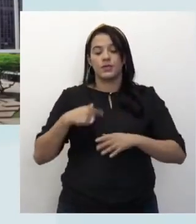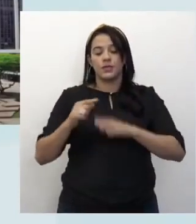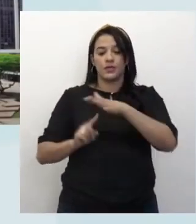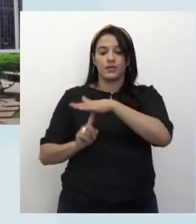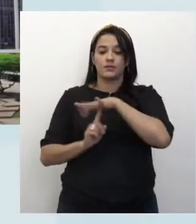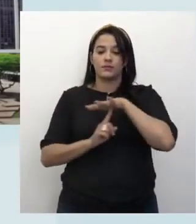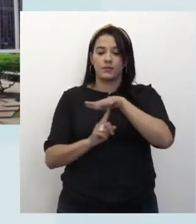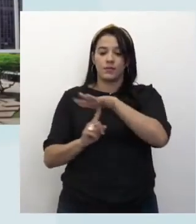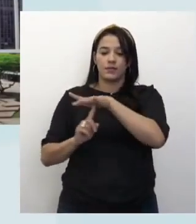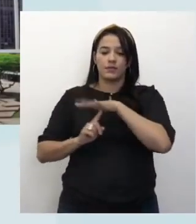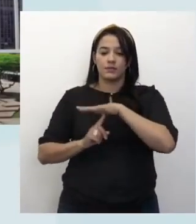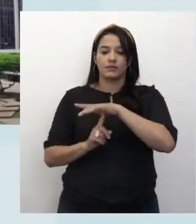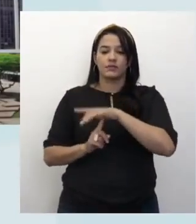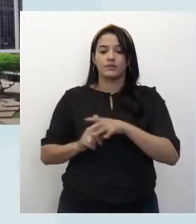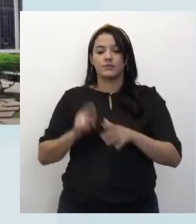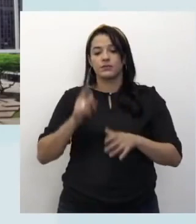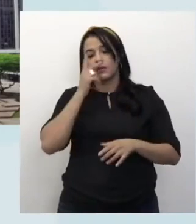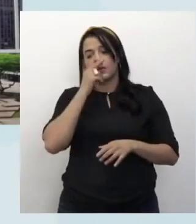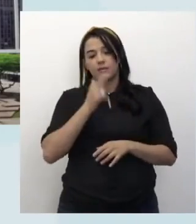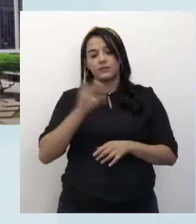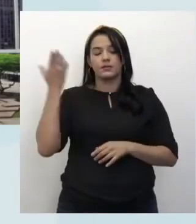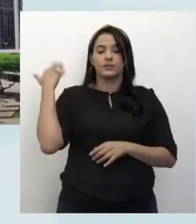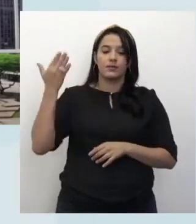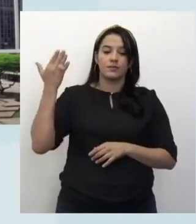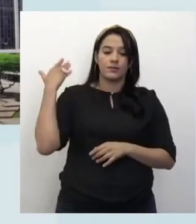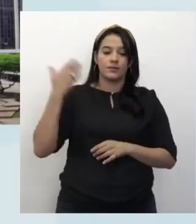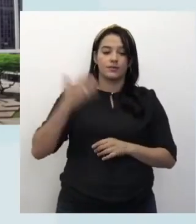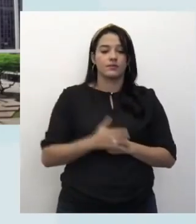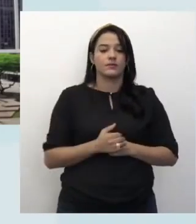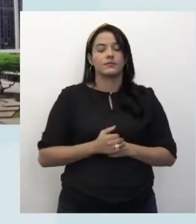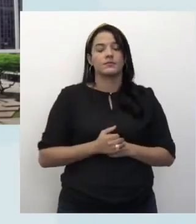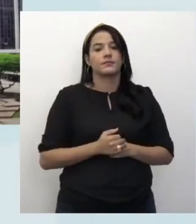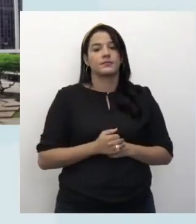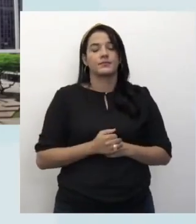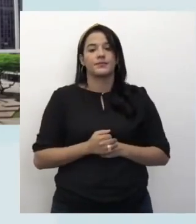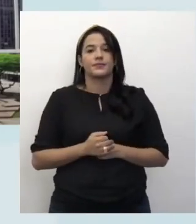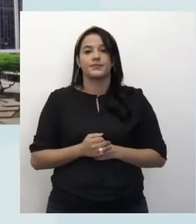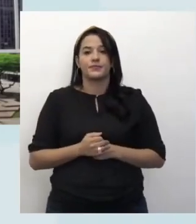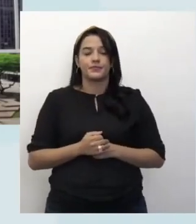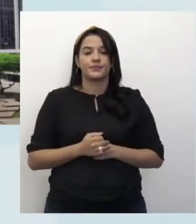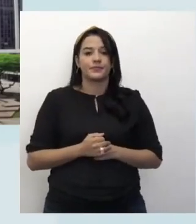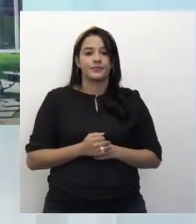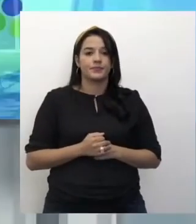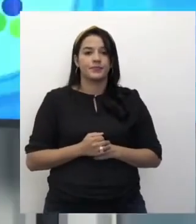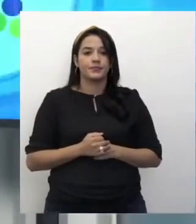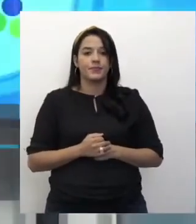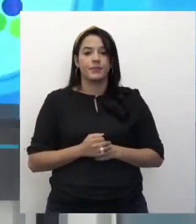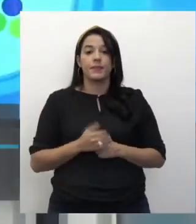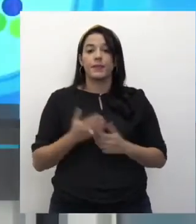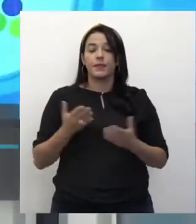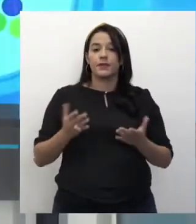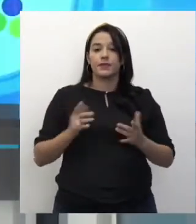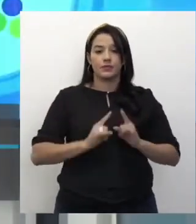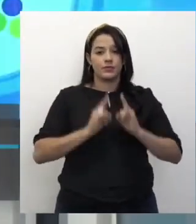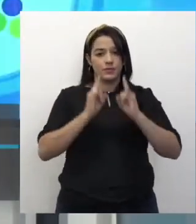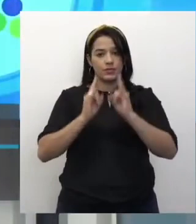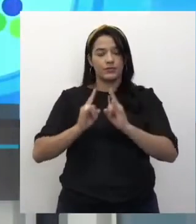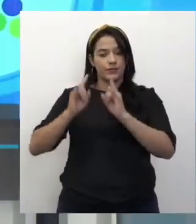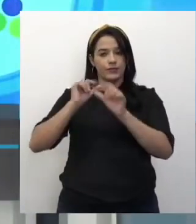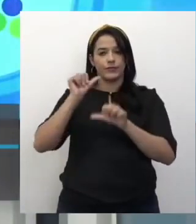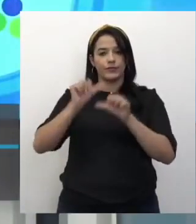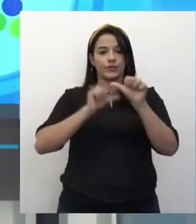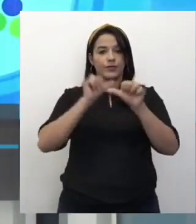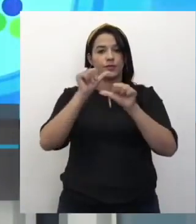né? As praças são bem parecidas com as praças que tinham aí na fotografia do início do século XX. Os edifícios não, foram aparecendo,